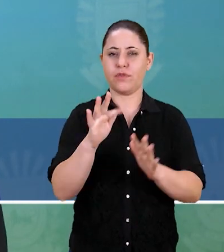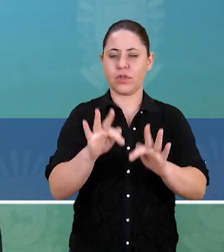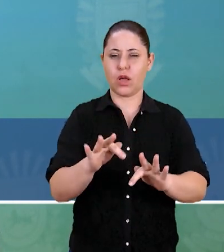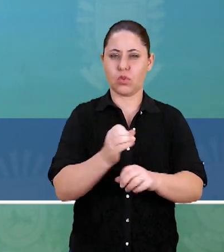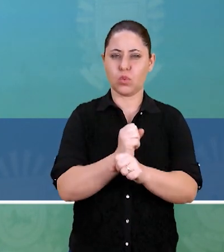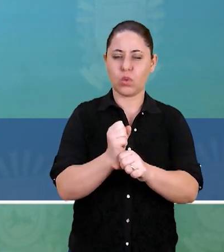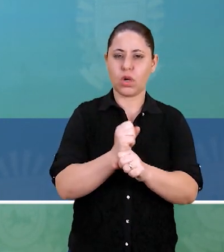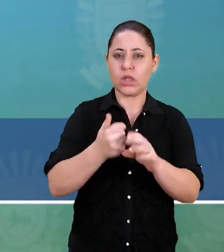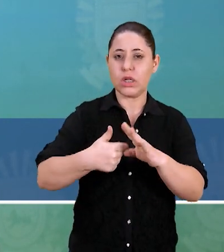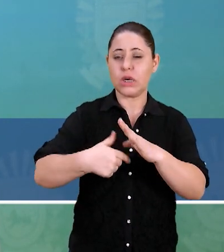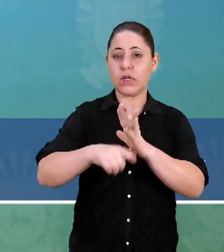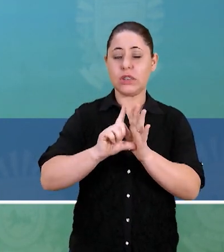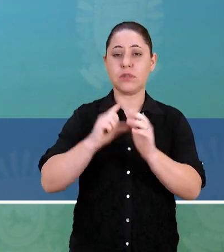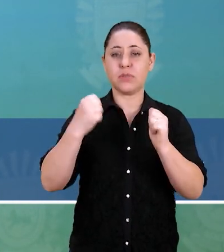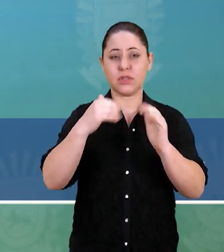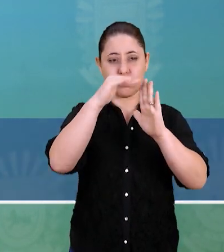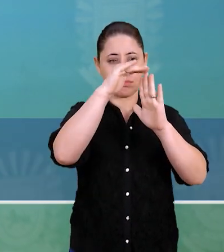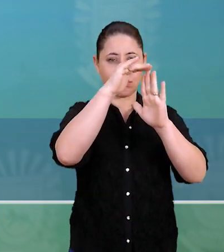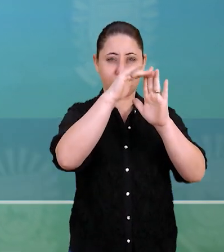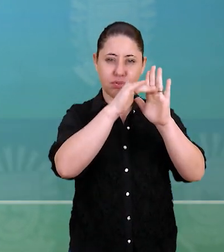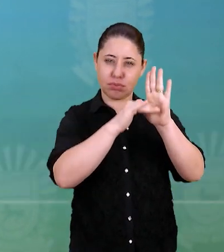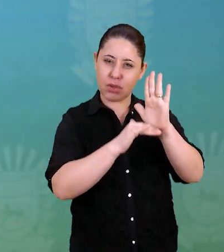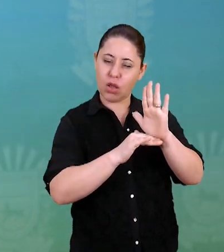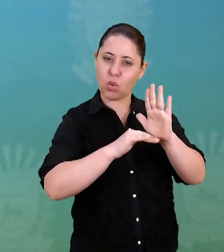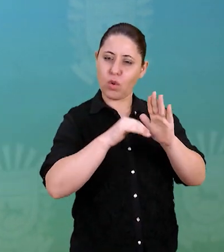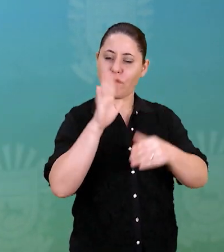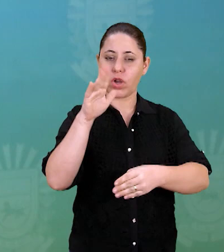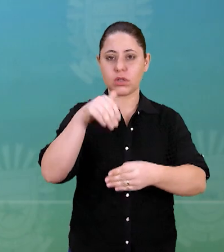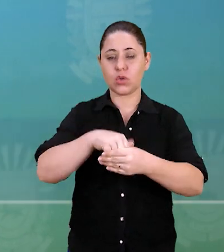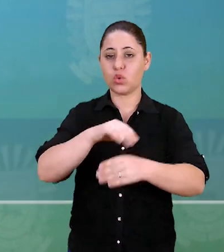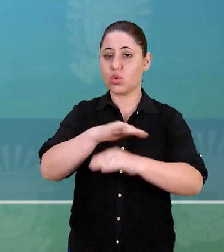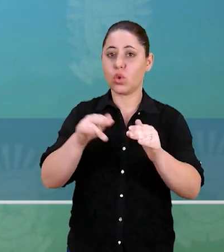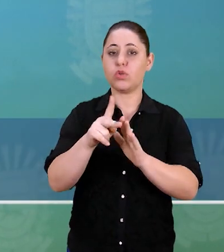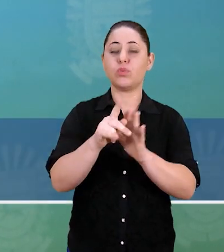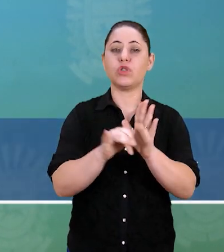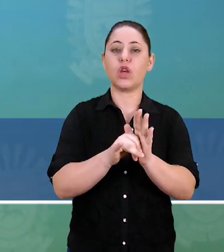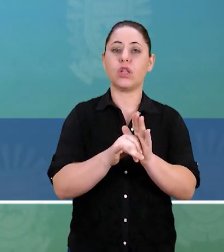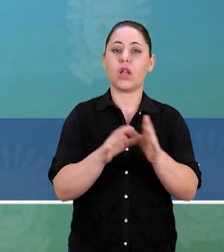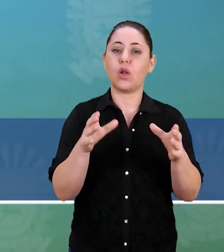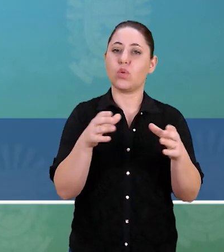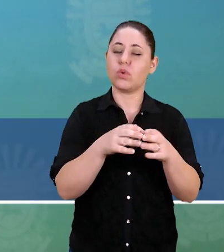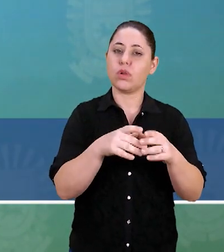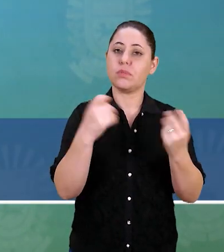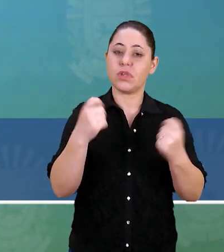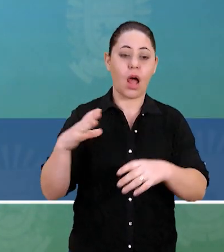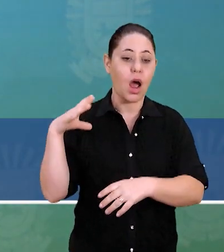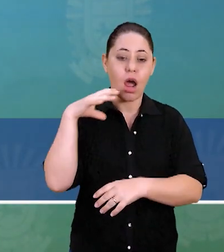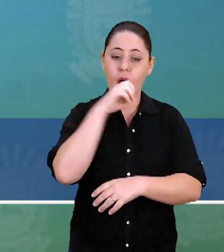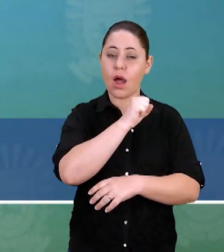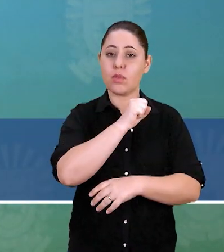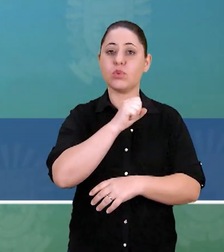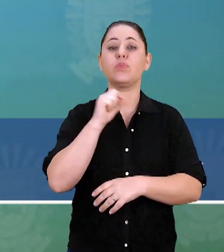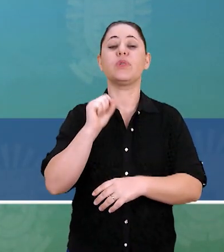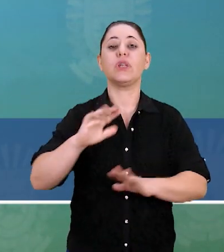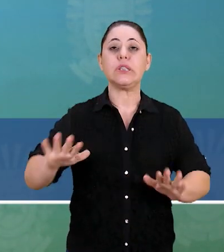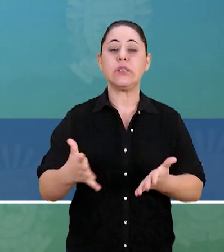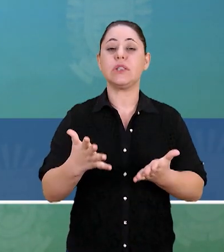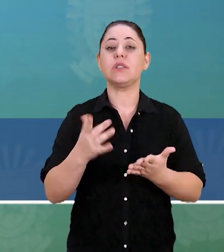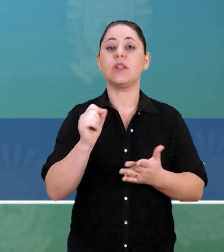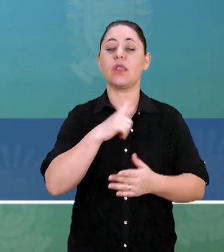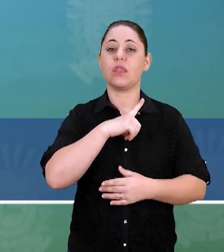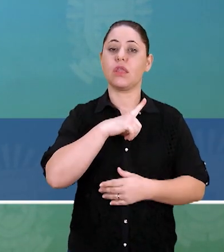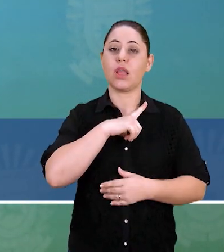ano. Geralmente, antes de entrar de recesso, nós precisamos limpar a pauta e aí todos aqueles projetos que estão nas comissões começam a serem acelerados